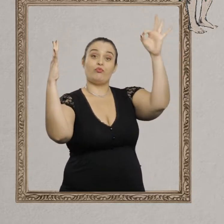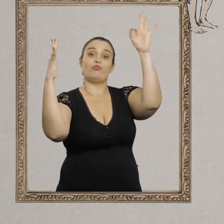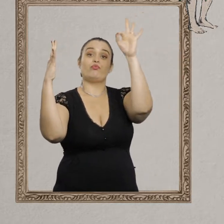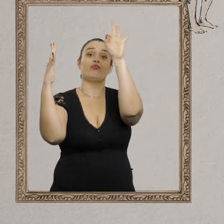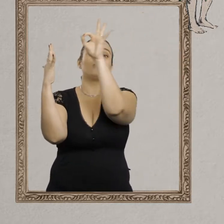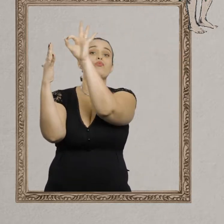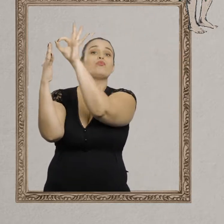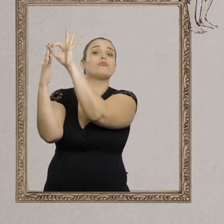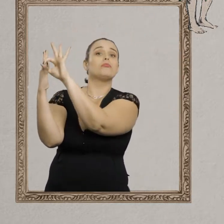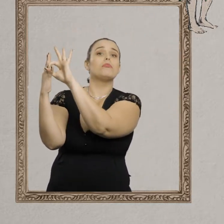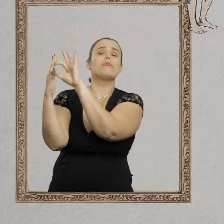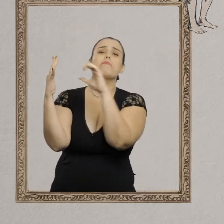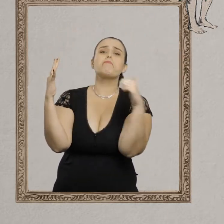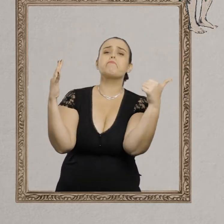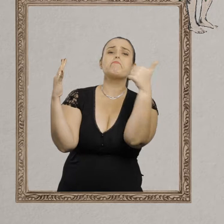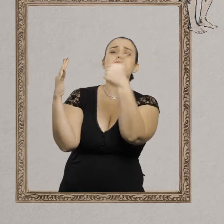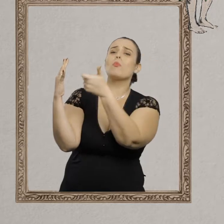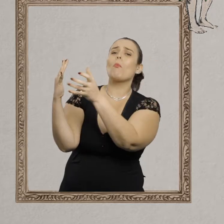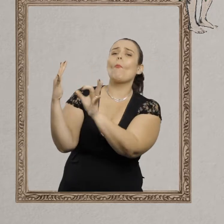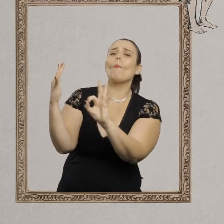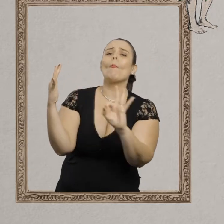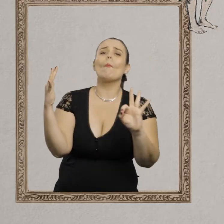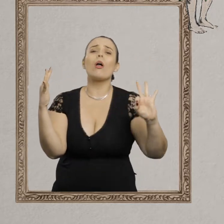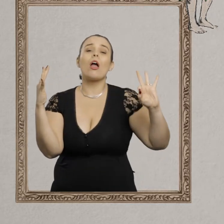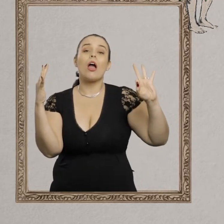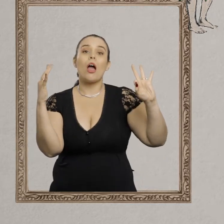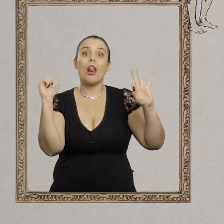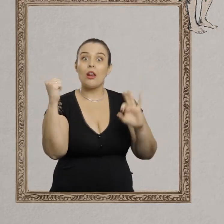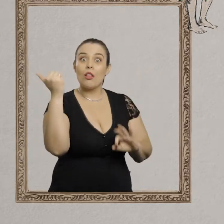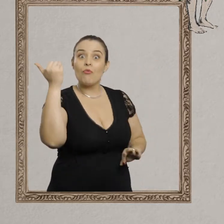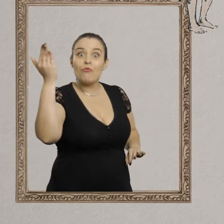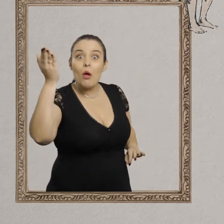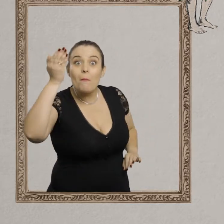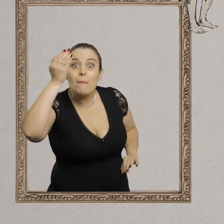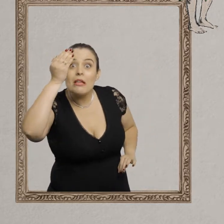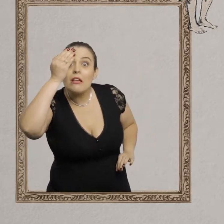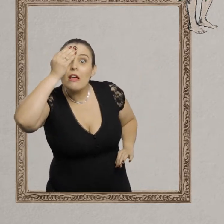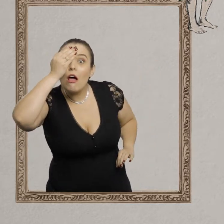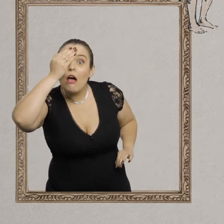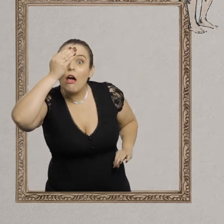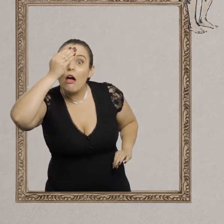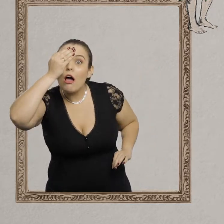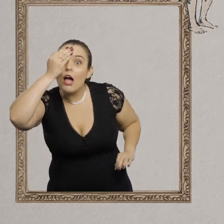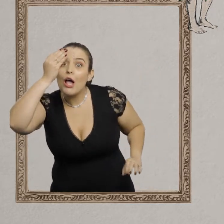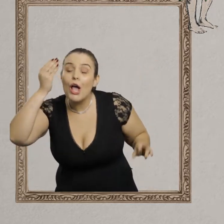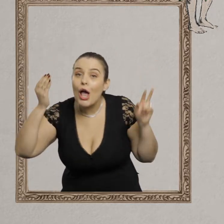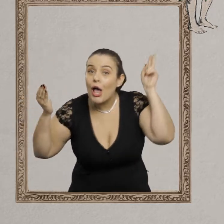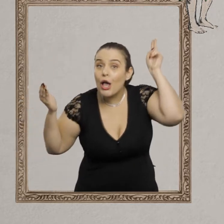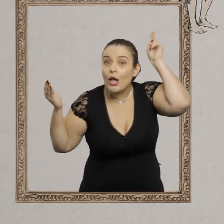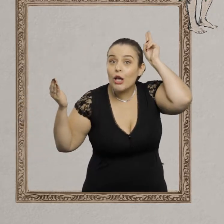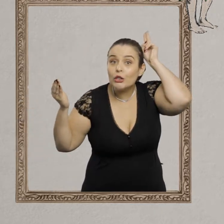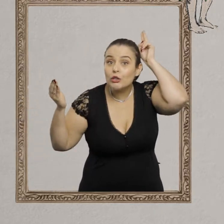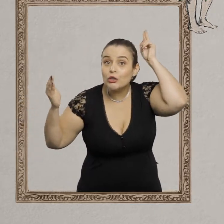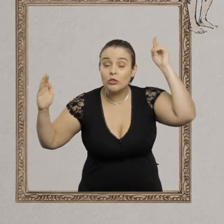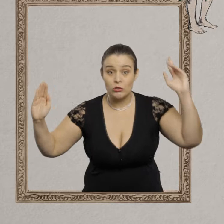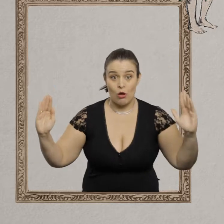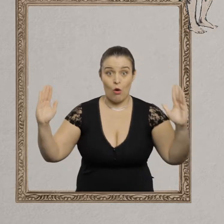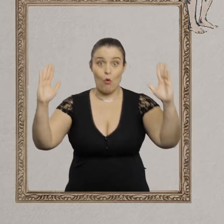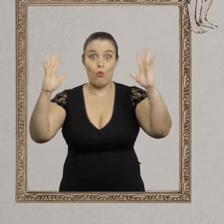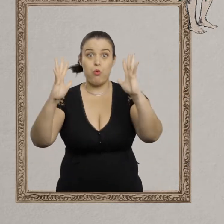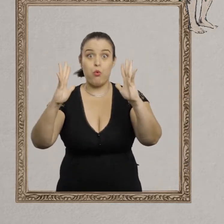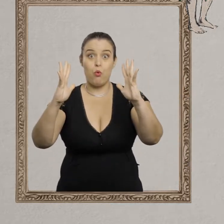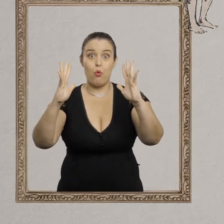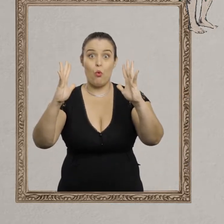mais próxima, mas ninguém foi atrás. Lá fora, os piratas estavam atacando os índios.